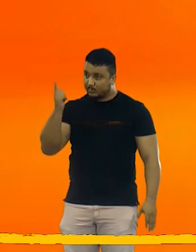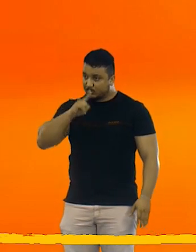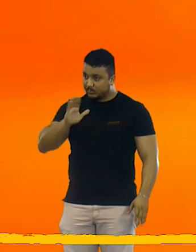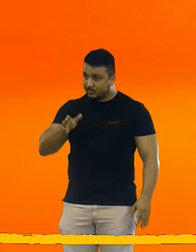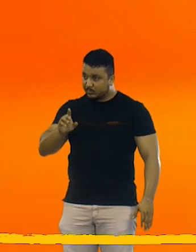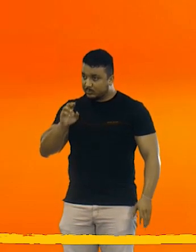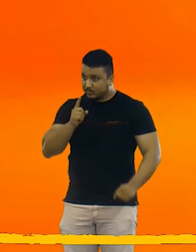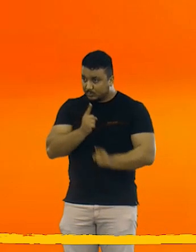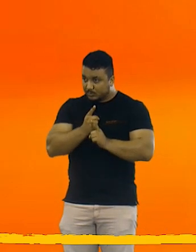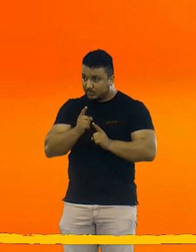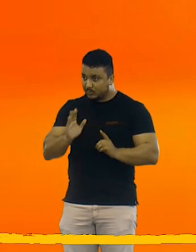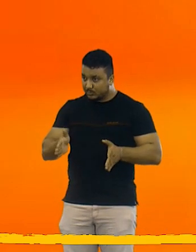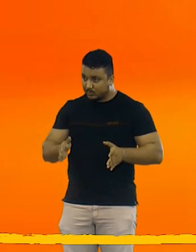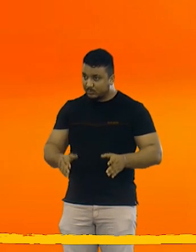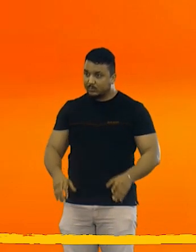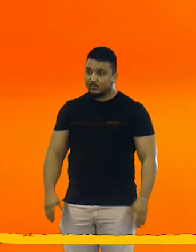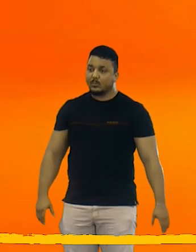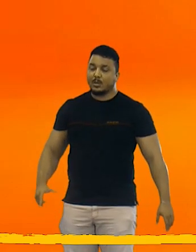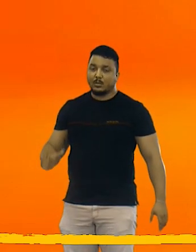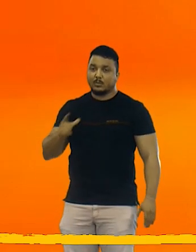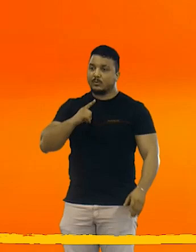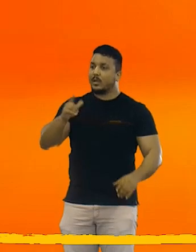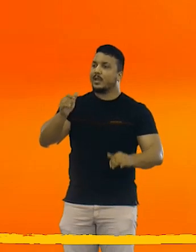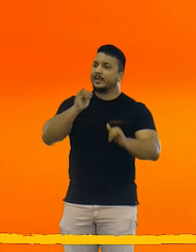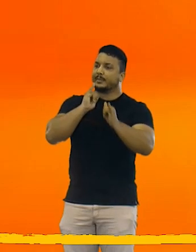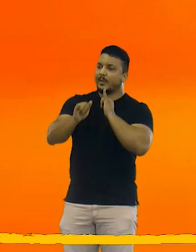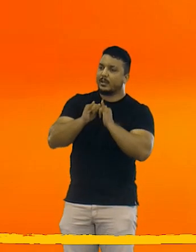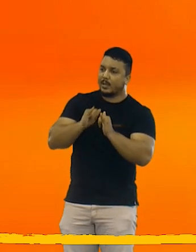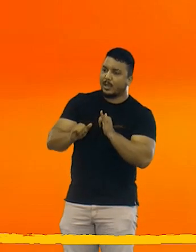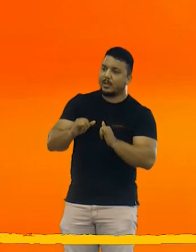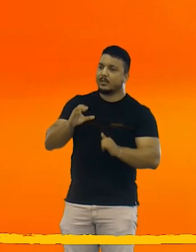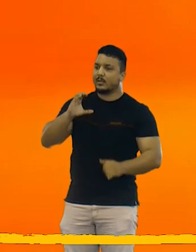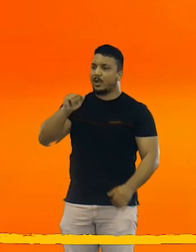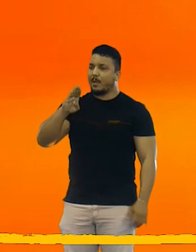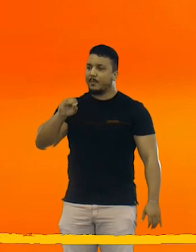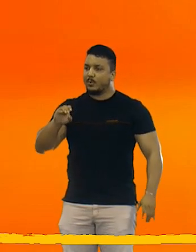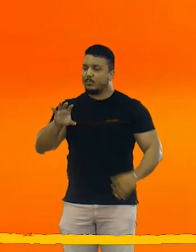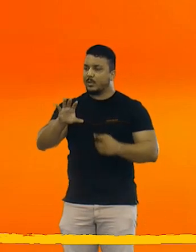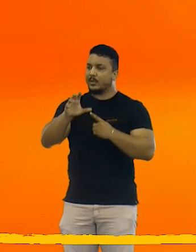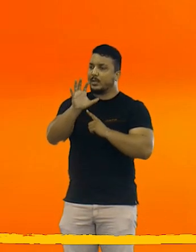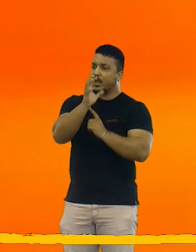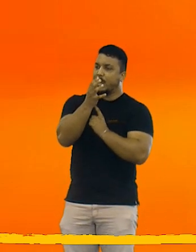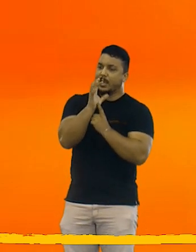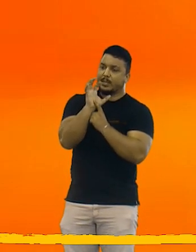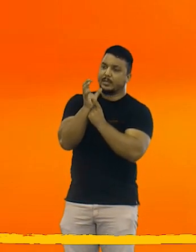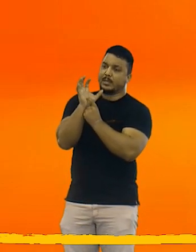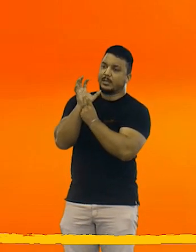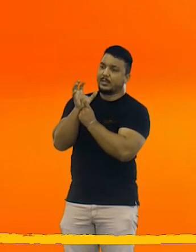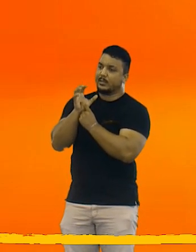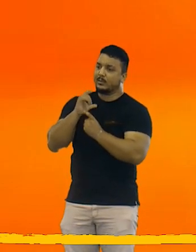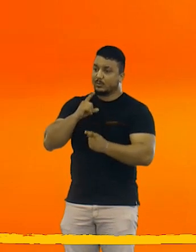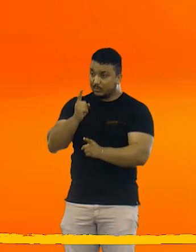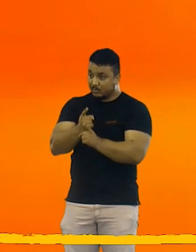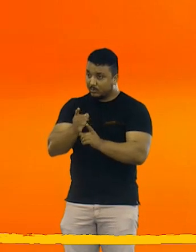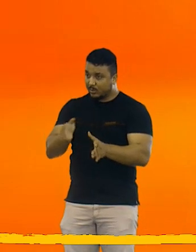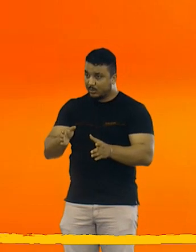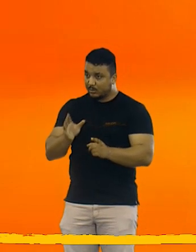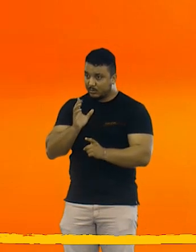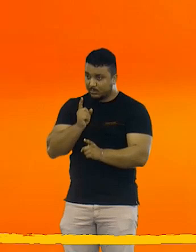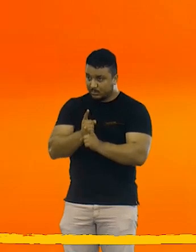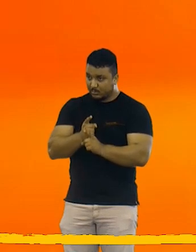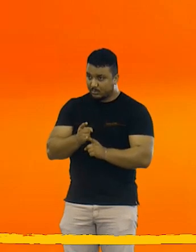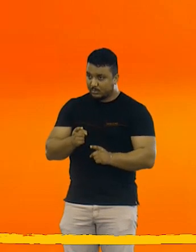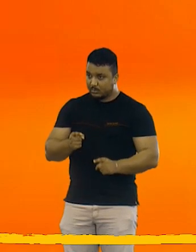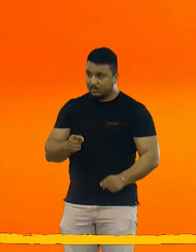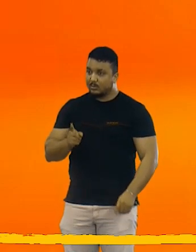chega a internet, chega o cabo, chega a parabólica, nós temos uma maior integração de